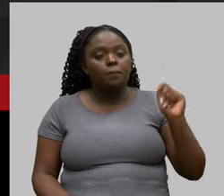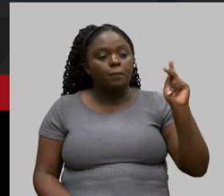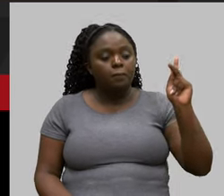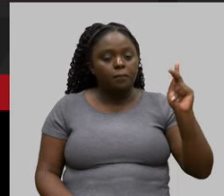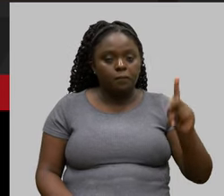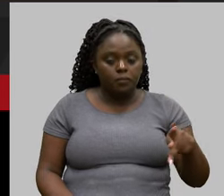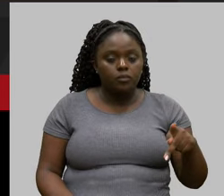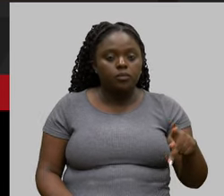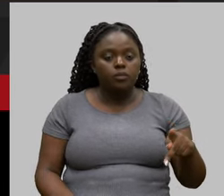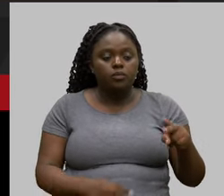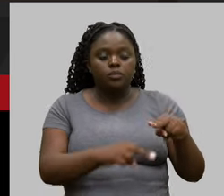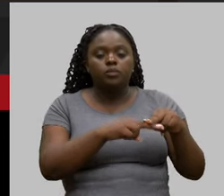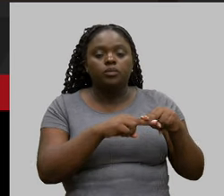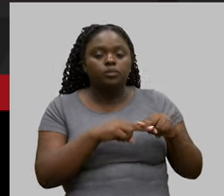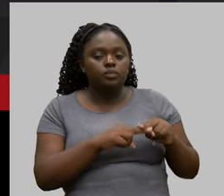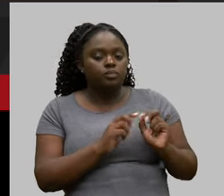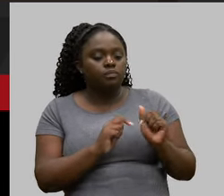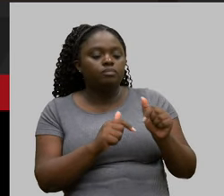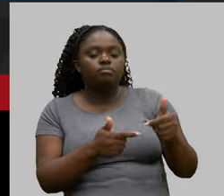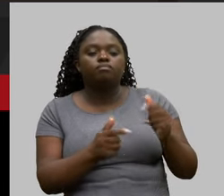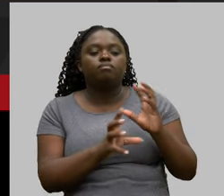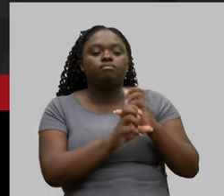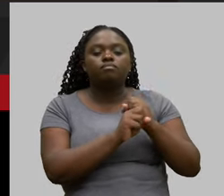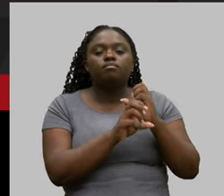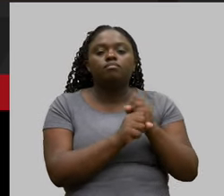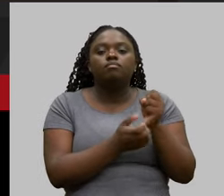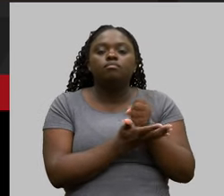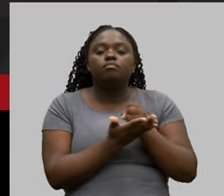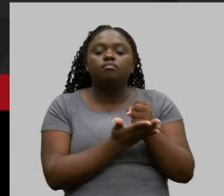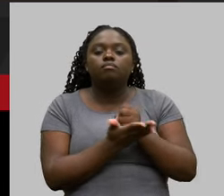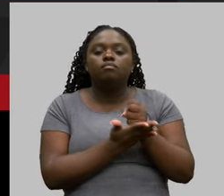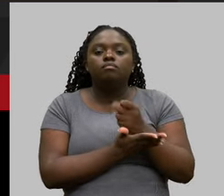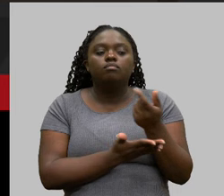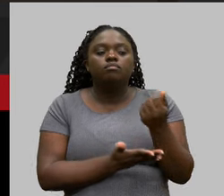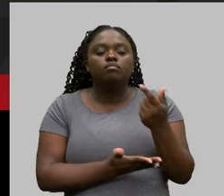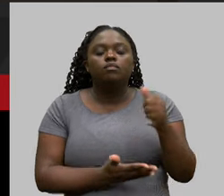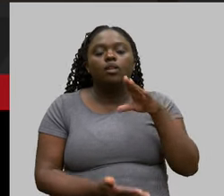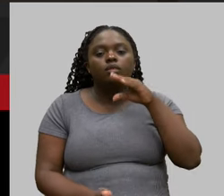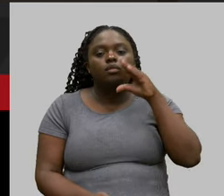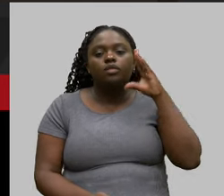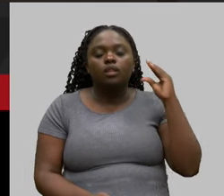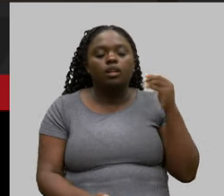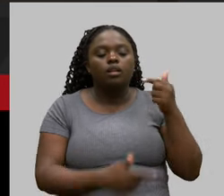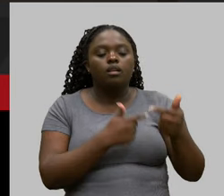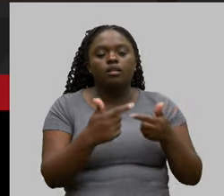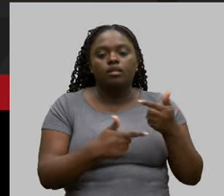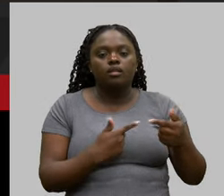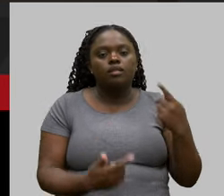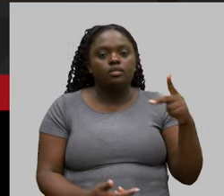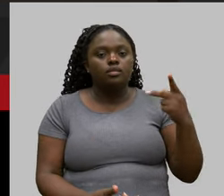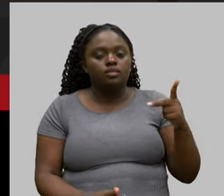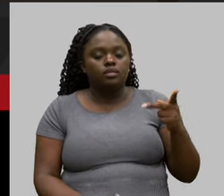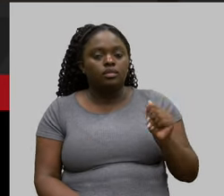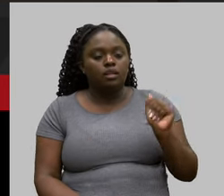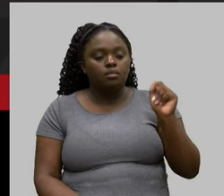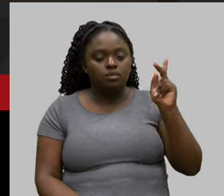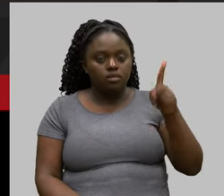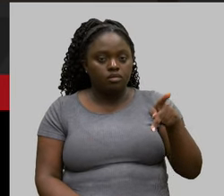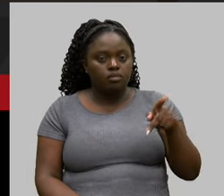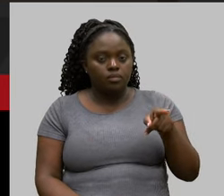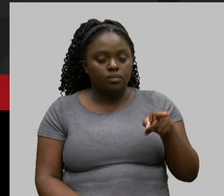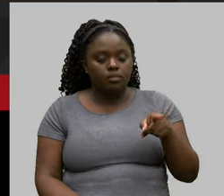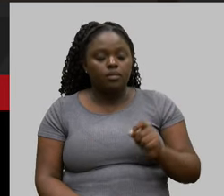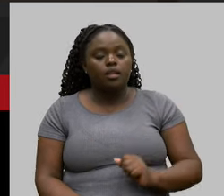por ocasião da concessão serão calculados com base na remuneração do servidor no cargo efetivo em que se dera aposentadoria é